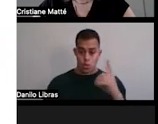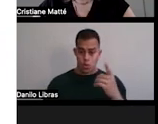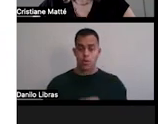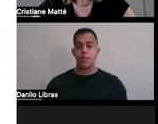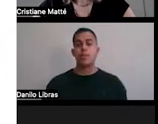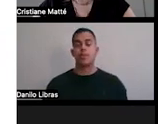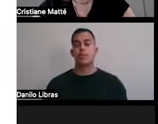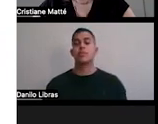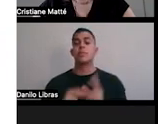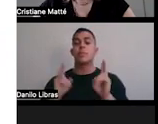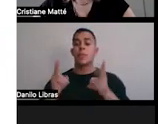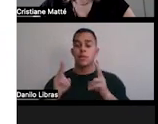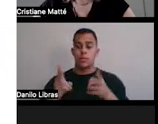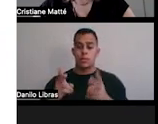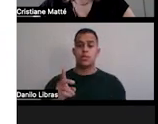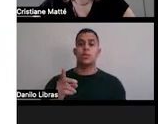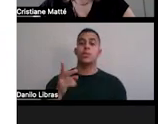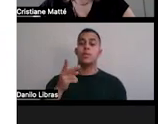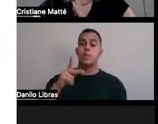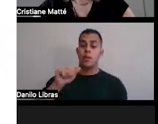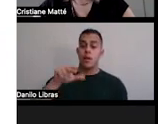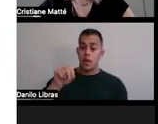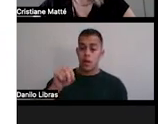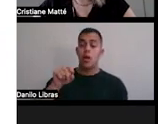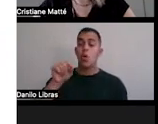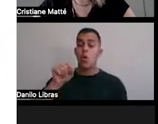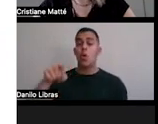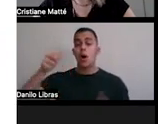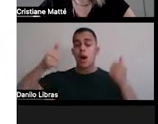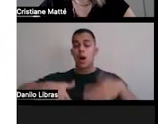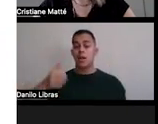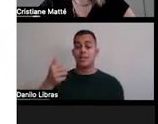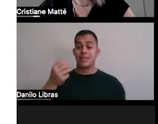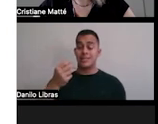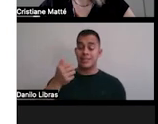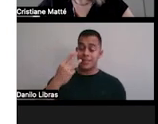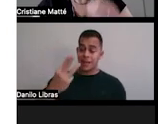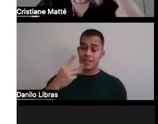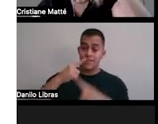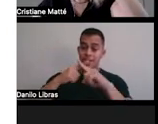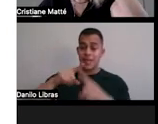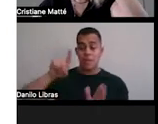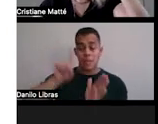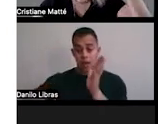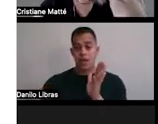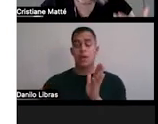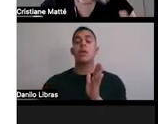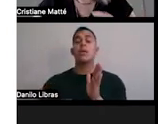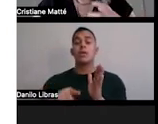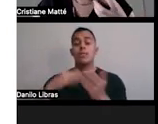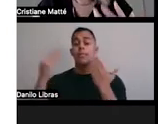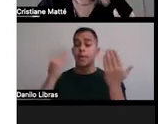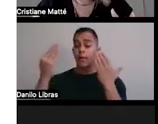Beneficiários deste mesmo plano, sem ter Alzheimer, gastavam 3 vezes menos, pelo menos. Então, vocês vejam o